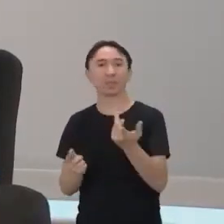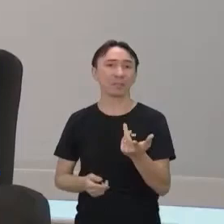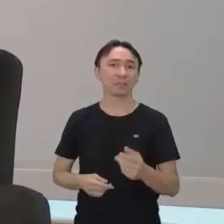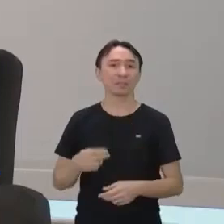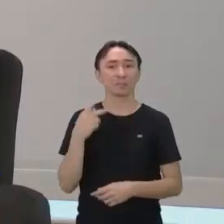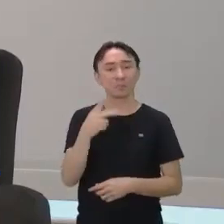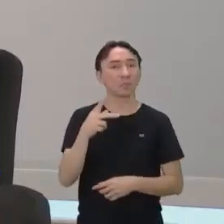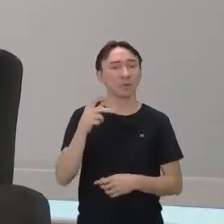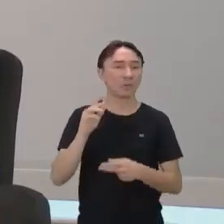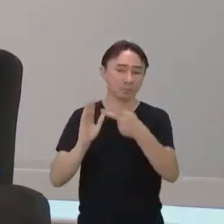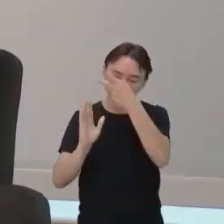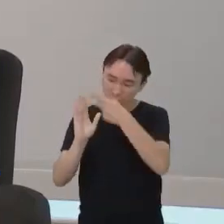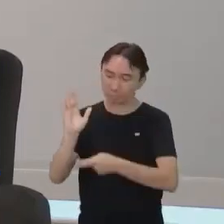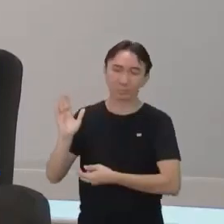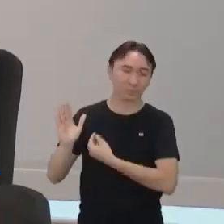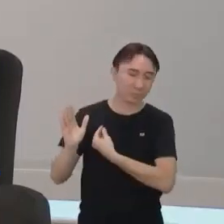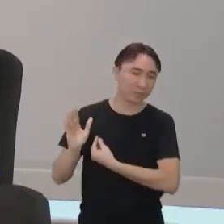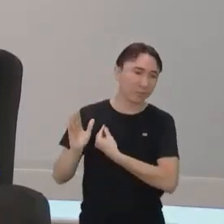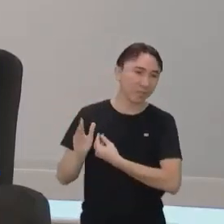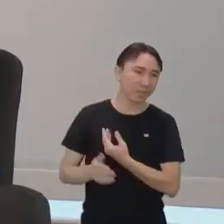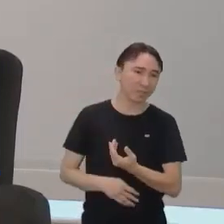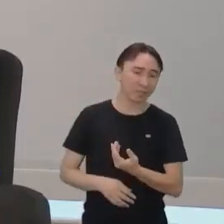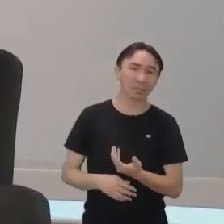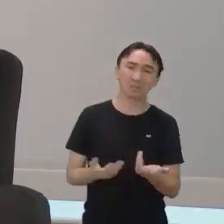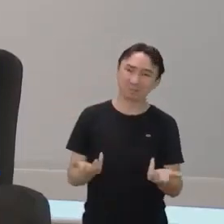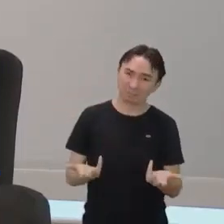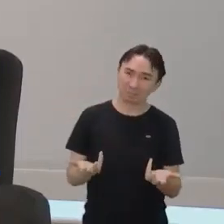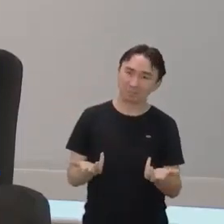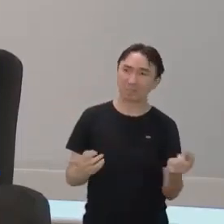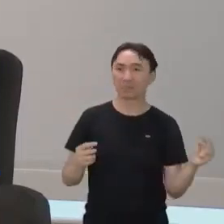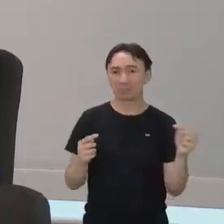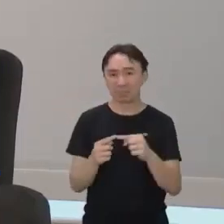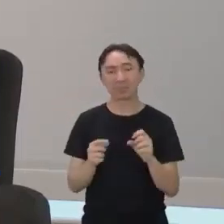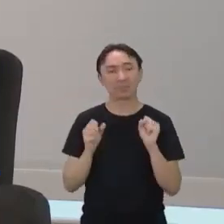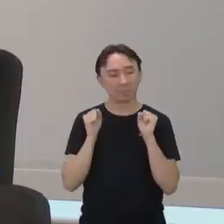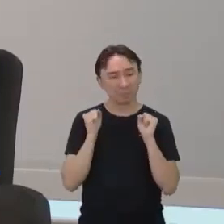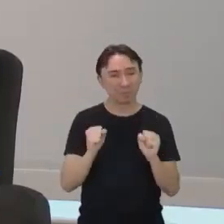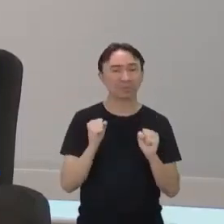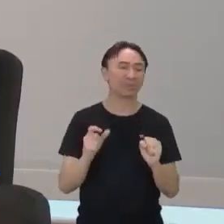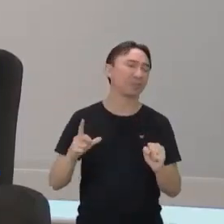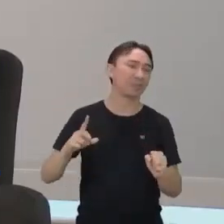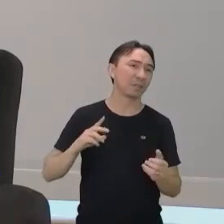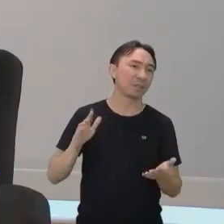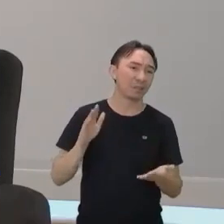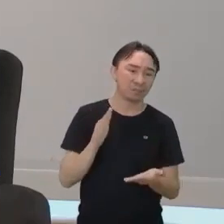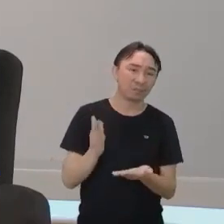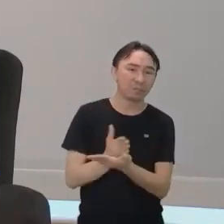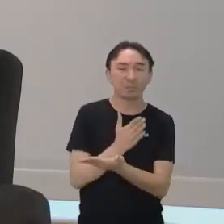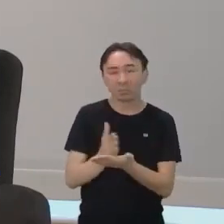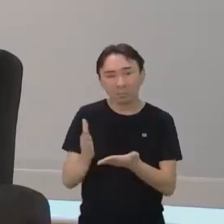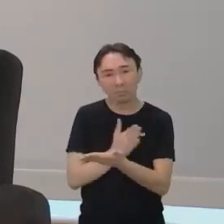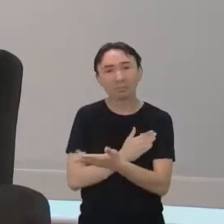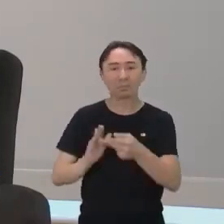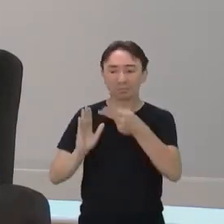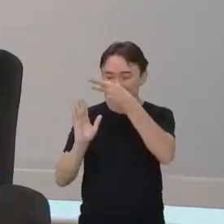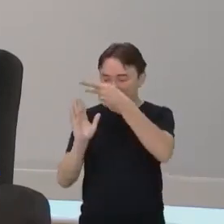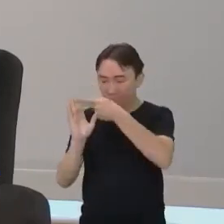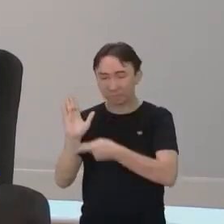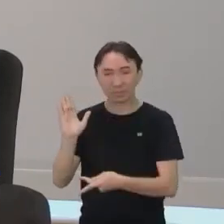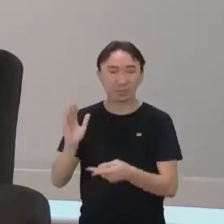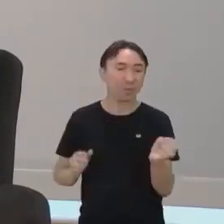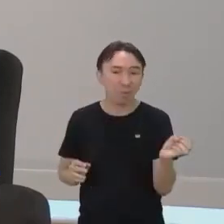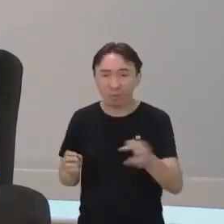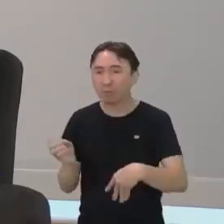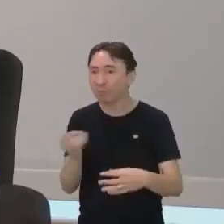compor dentro do seu projeto de vida. A gente tem aí realmente esses projetos inovadores que trazem todas essas propostas que o senhor vem